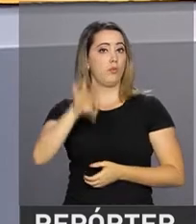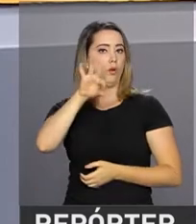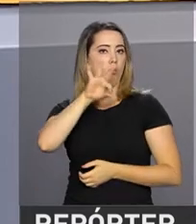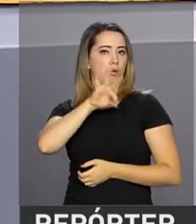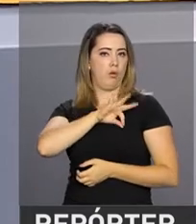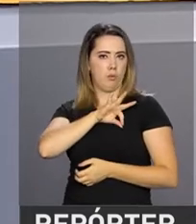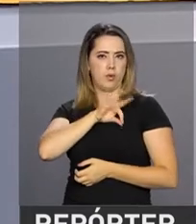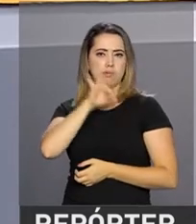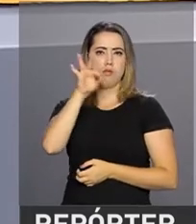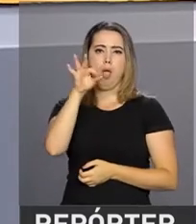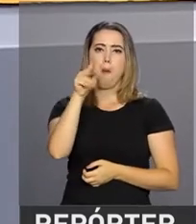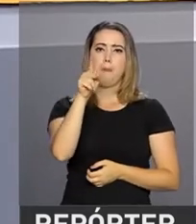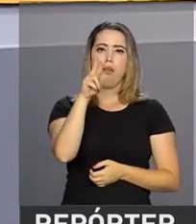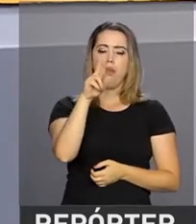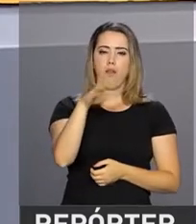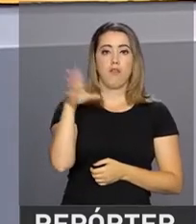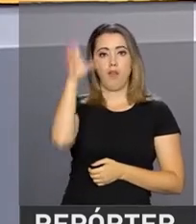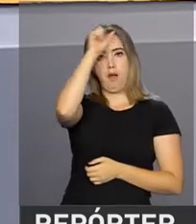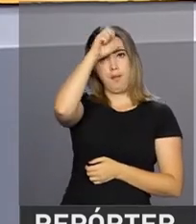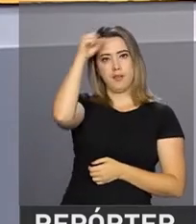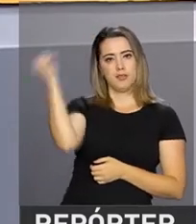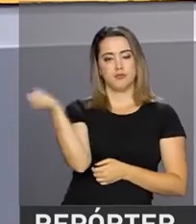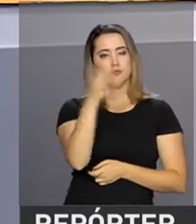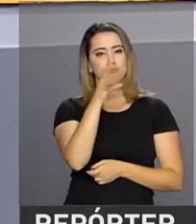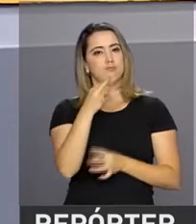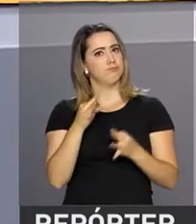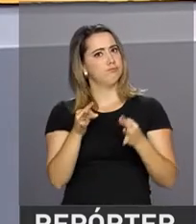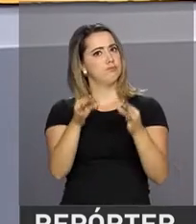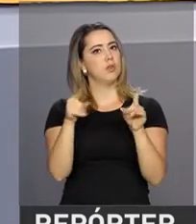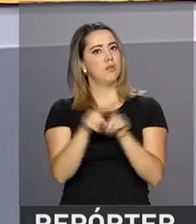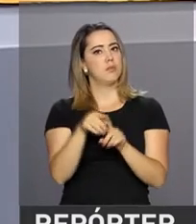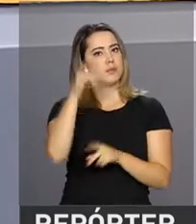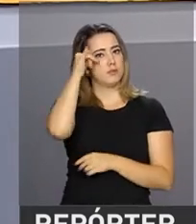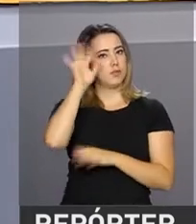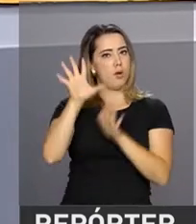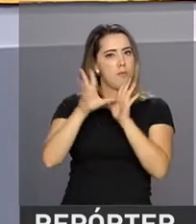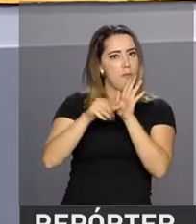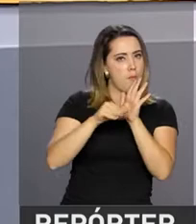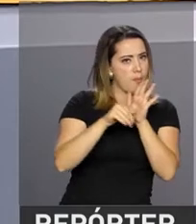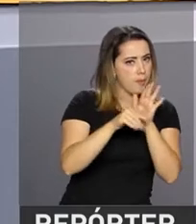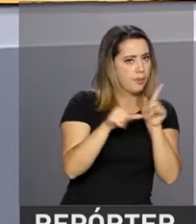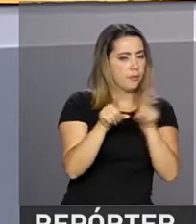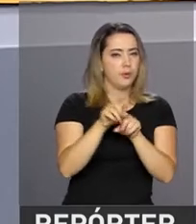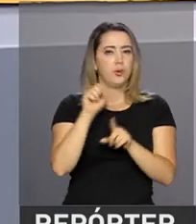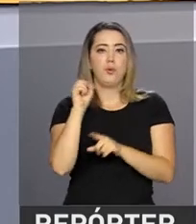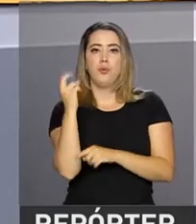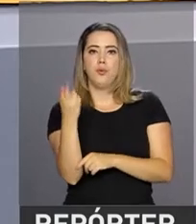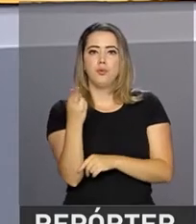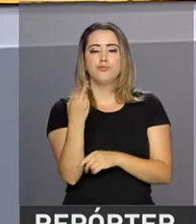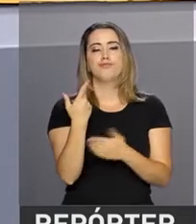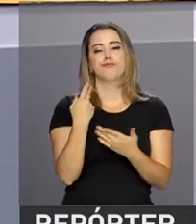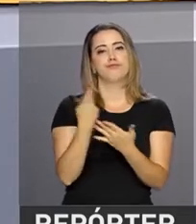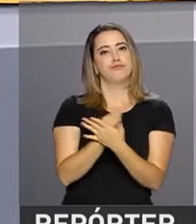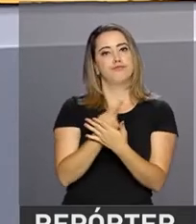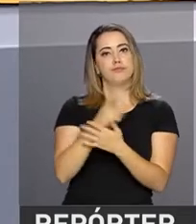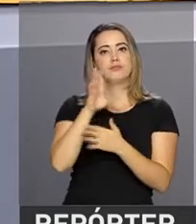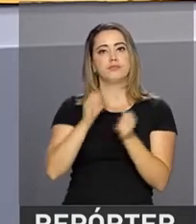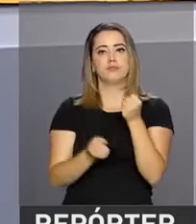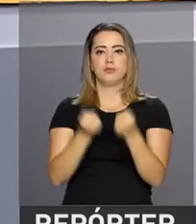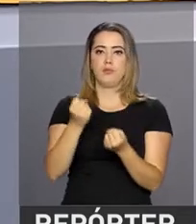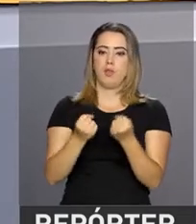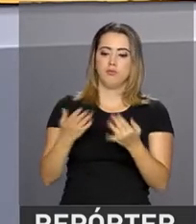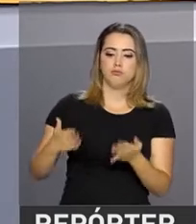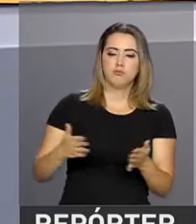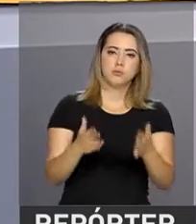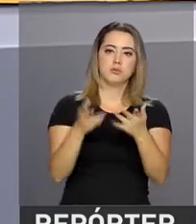Policiais rodoviários federais aprenderam novas técnicas para combater roubos e fraudes nas estradas. Agentes de todo o país